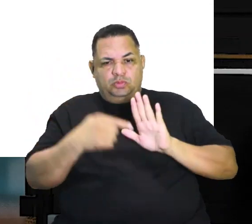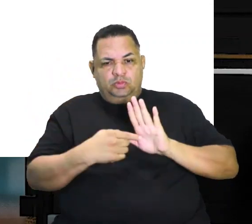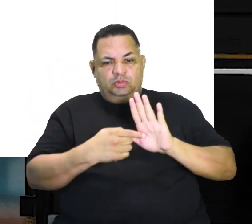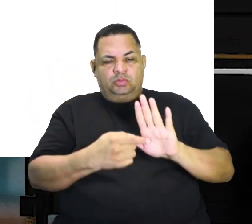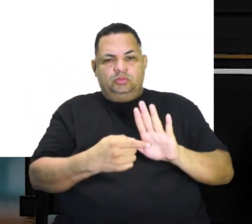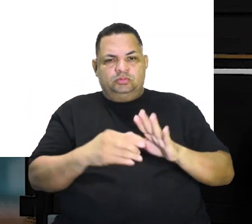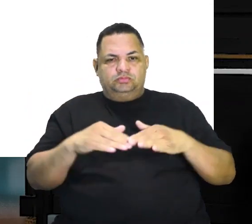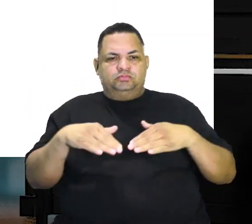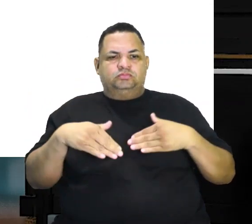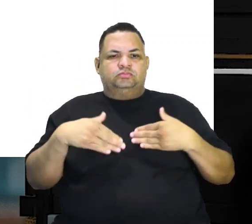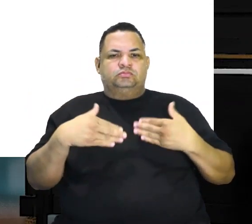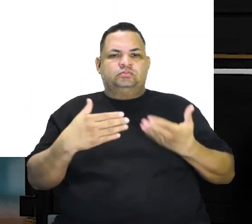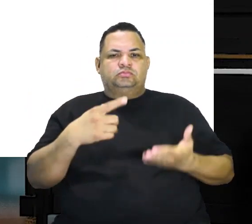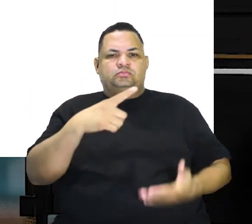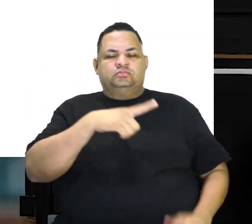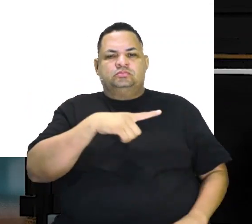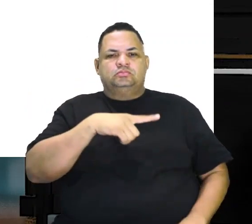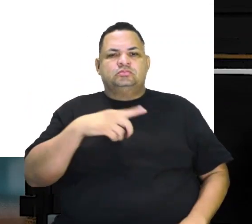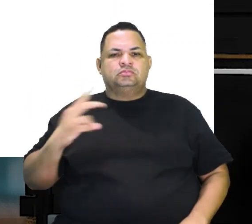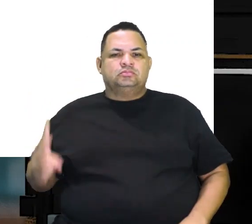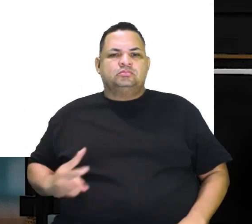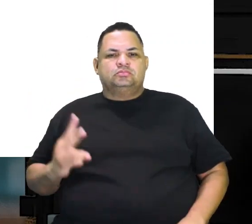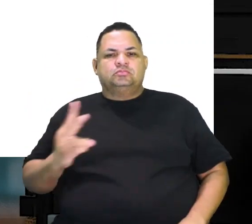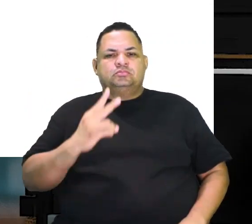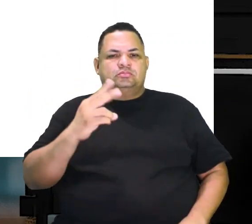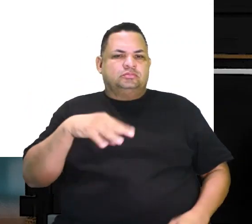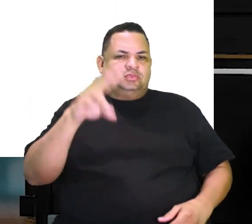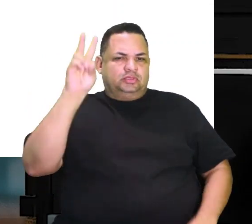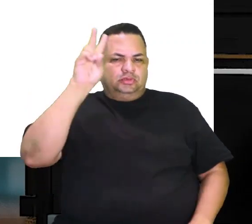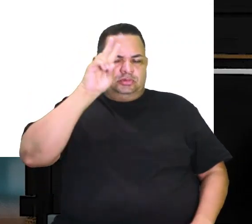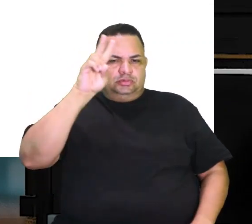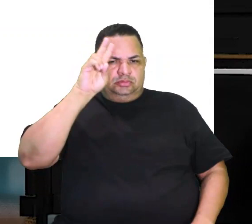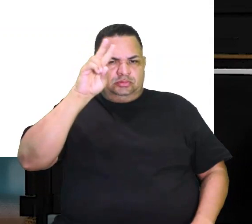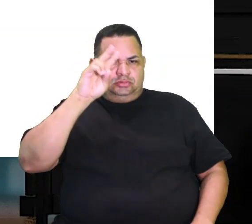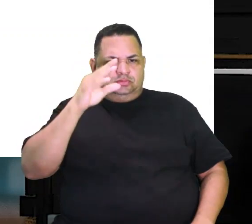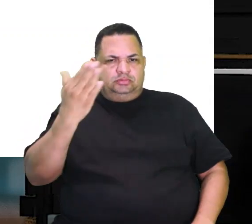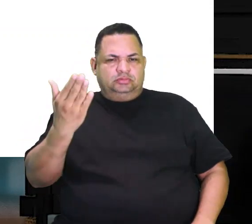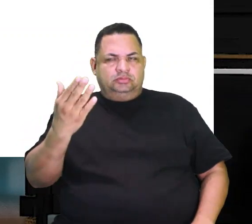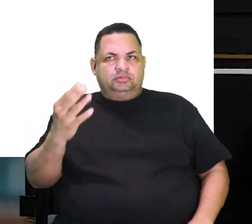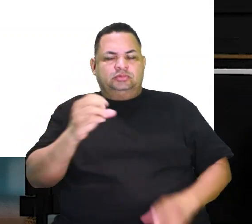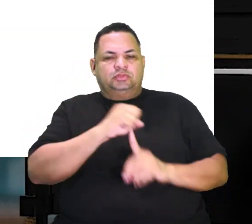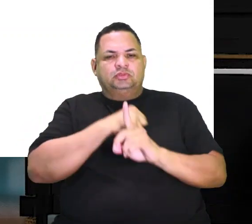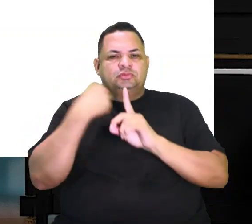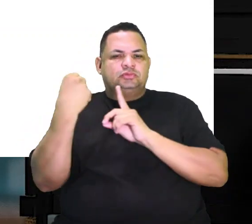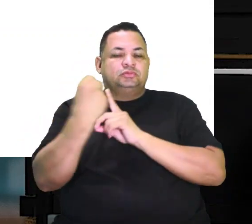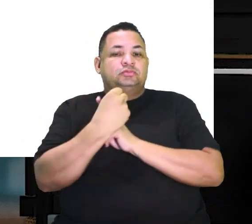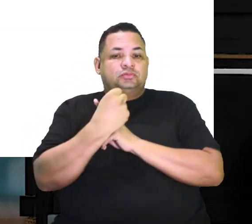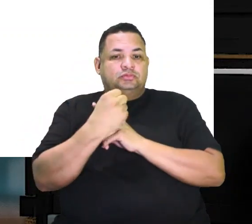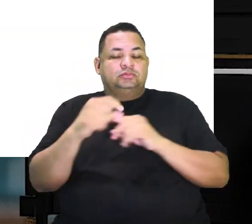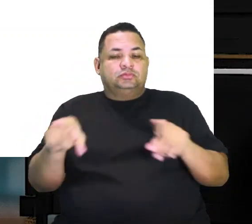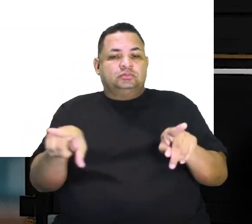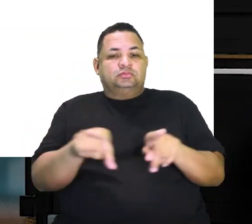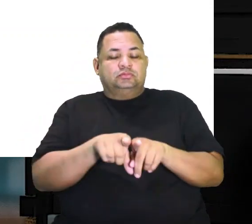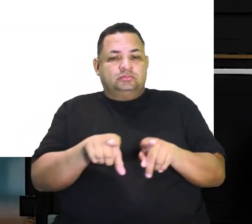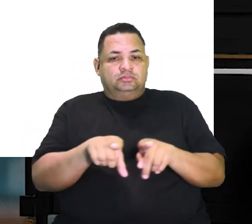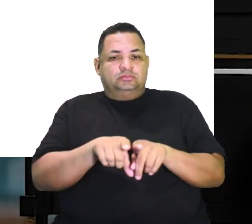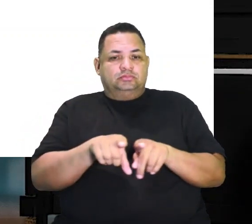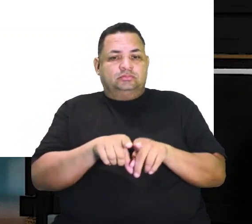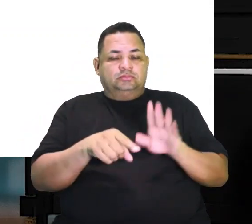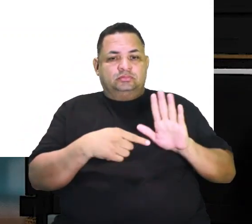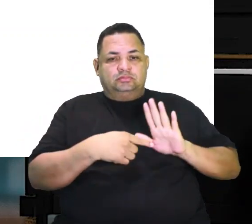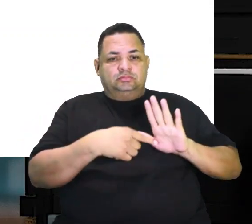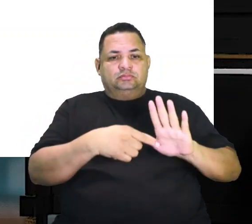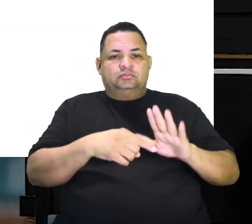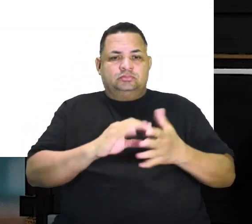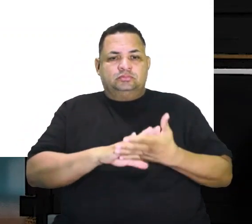sua cultura, mostrando o quanto tem um valor histórico, tem um valor